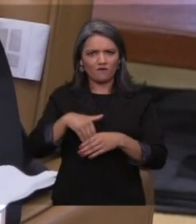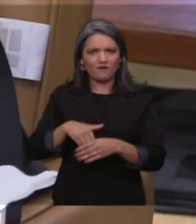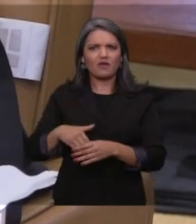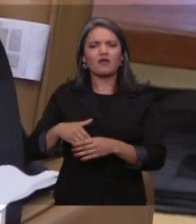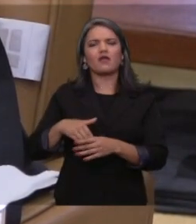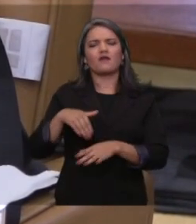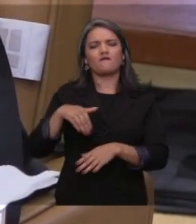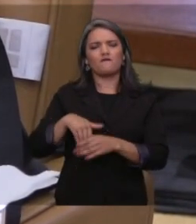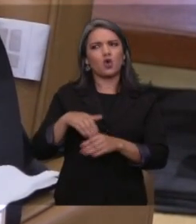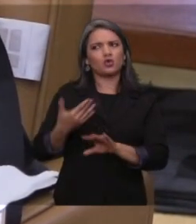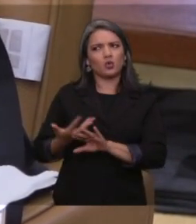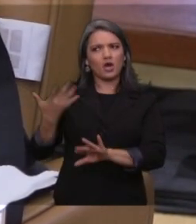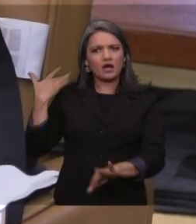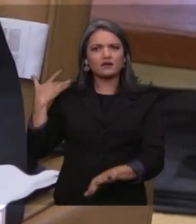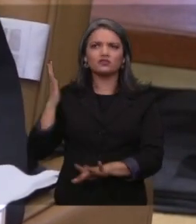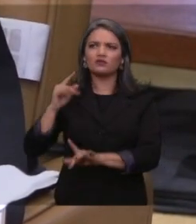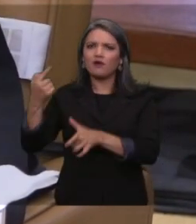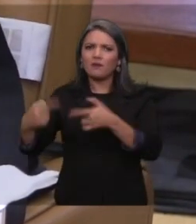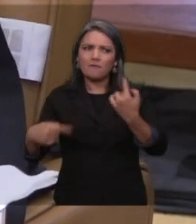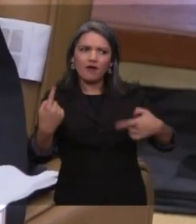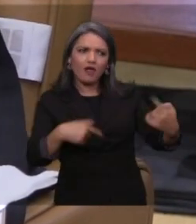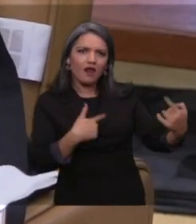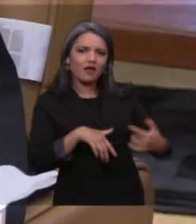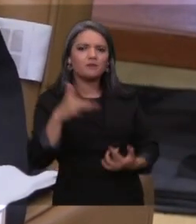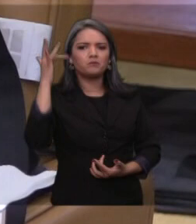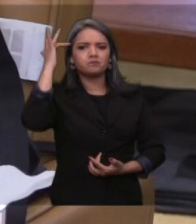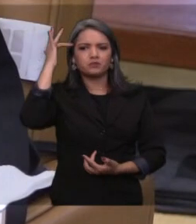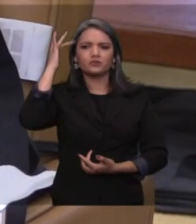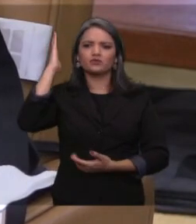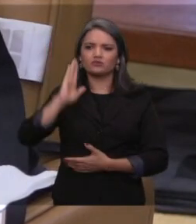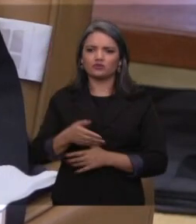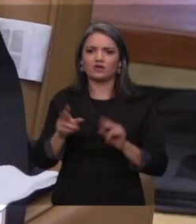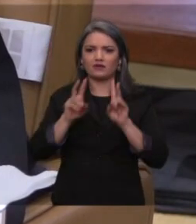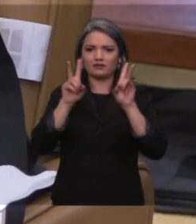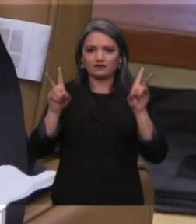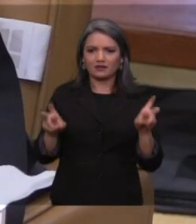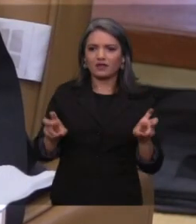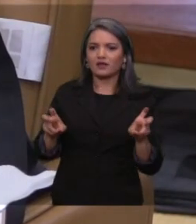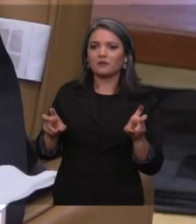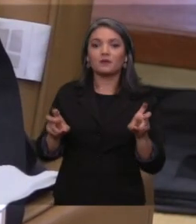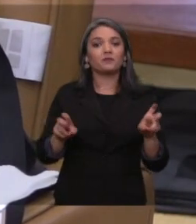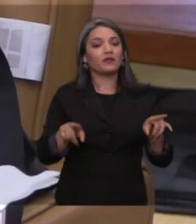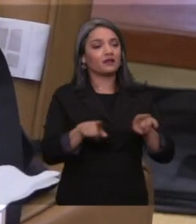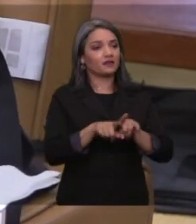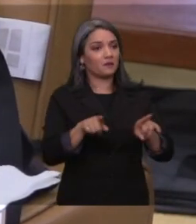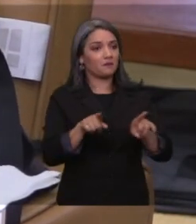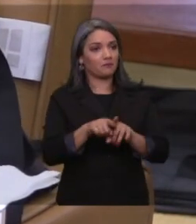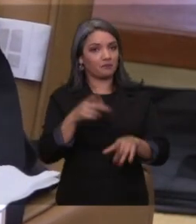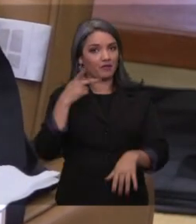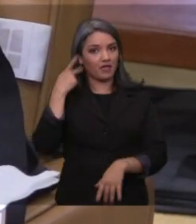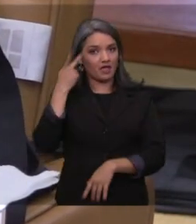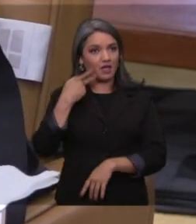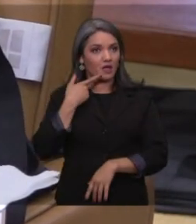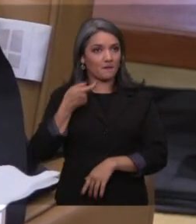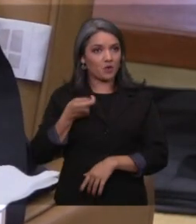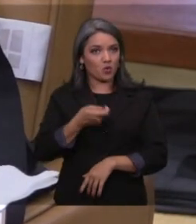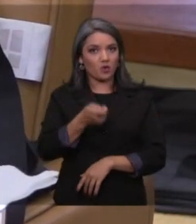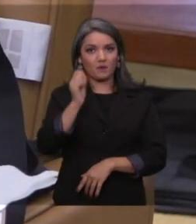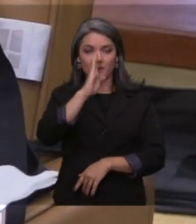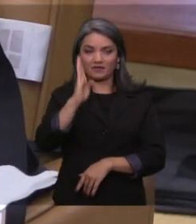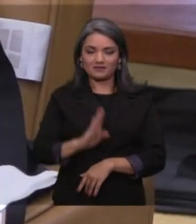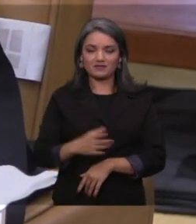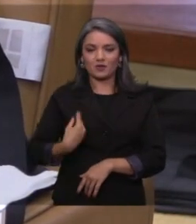foram proferidos. E a senhora Procuradora-Geral da República, aqui